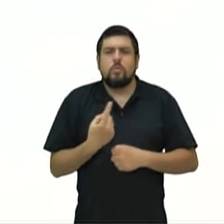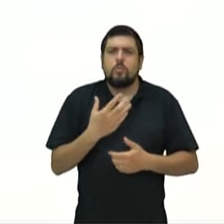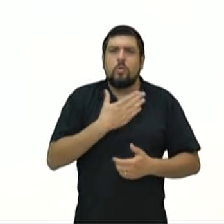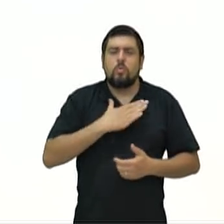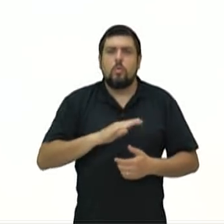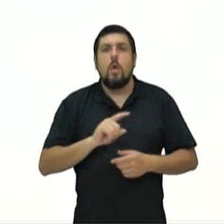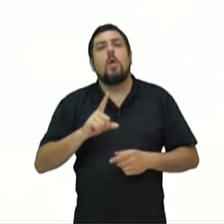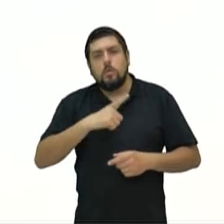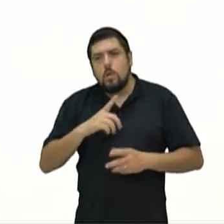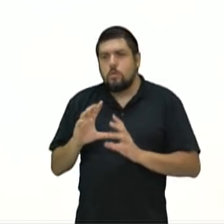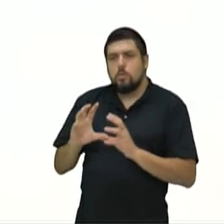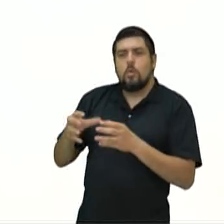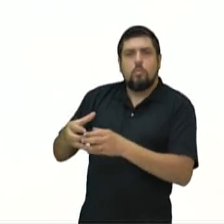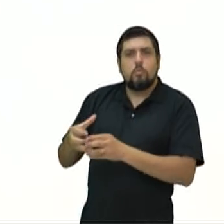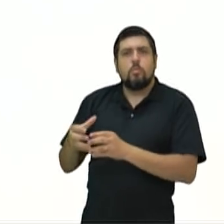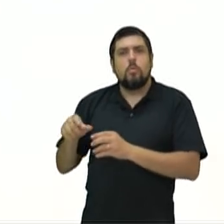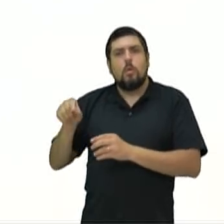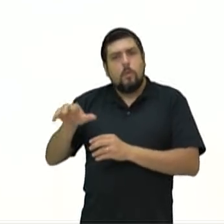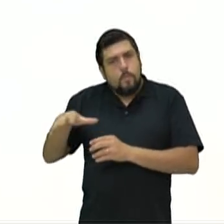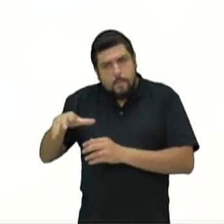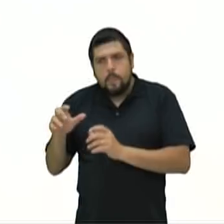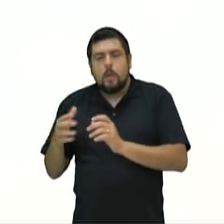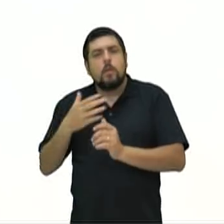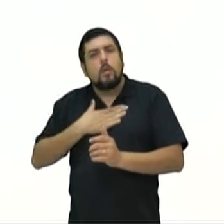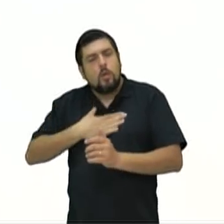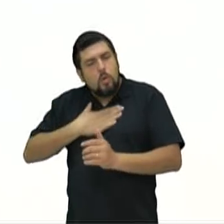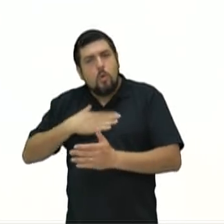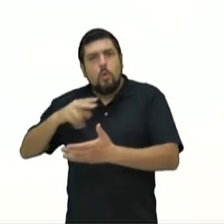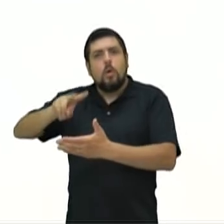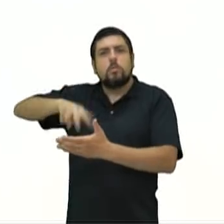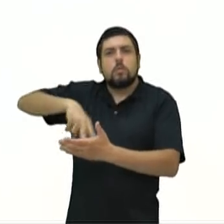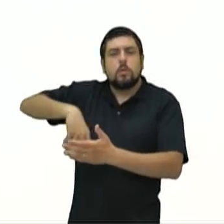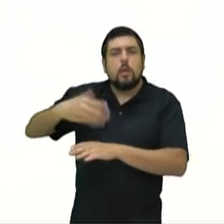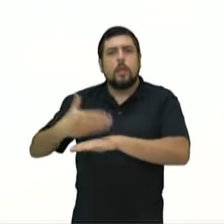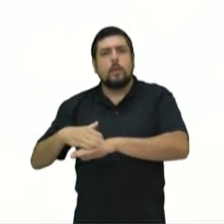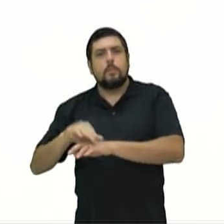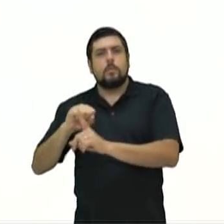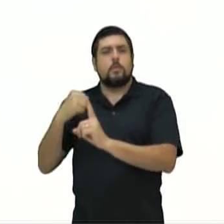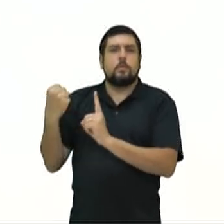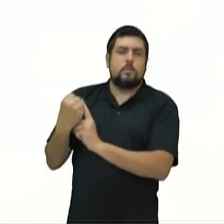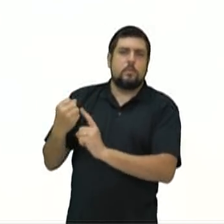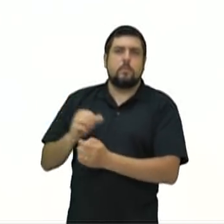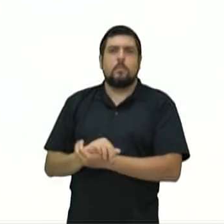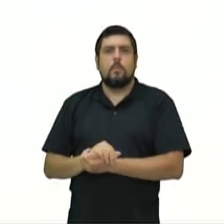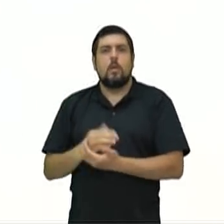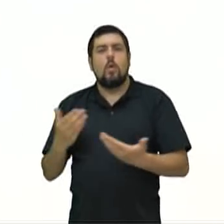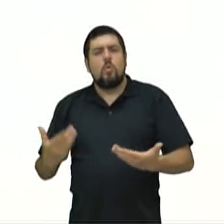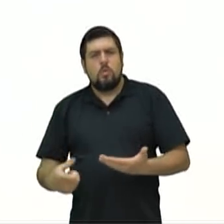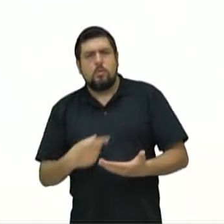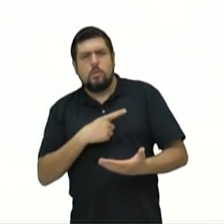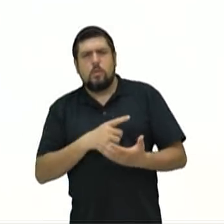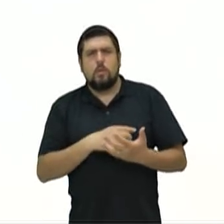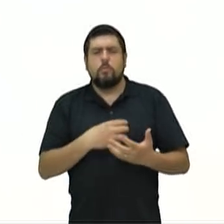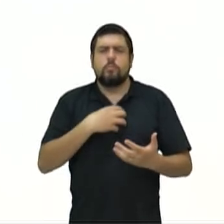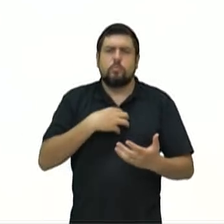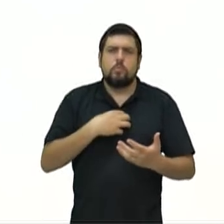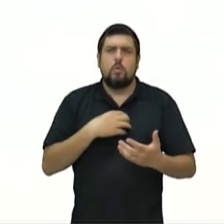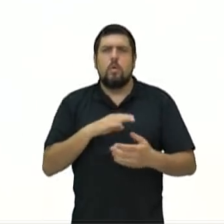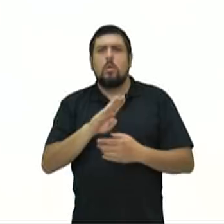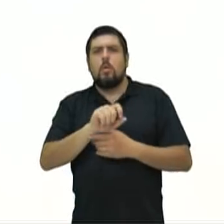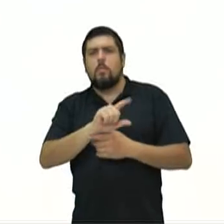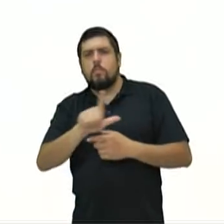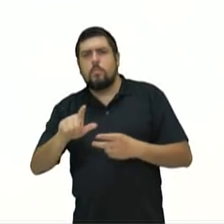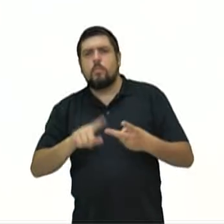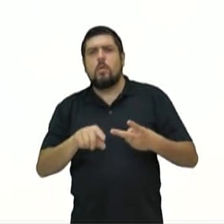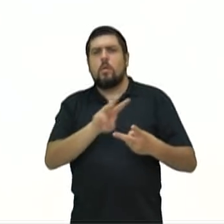que essa pode ser uma prática social. Hoje, existem várias maneiras de praticar este ato. Blogs, sites de revistas